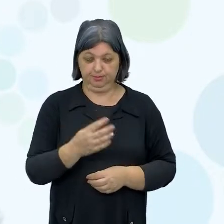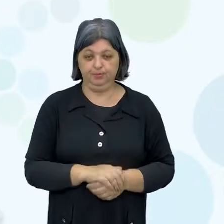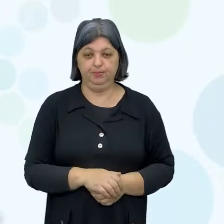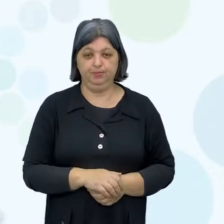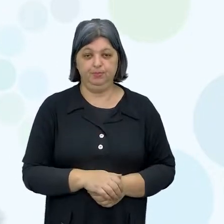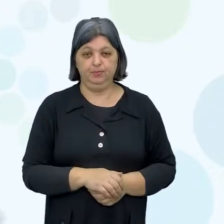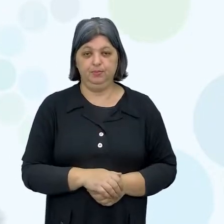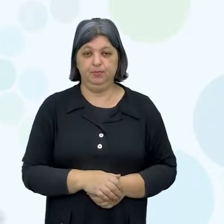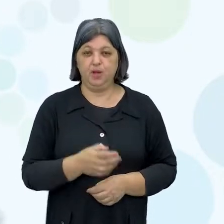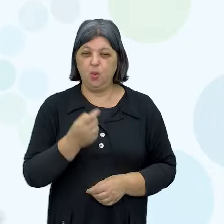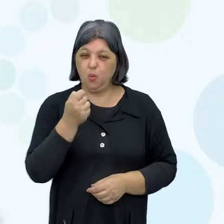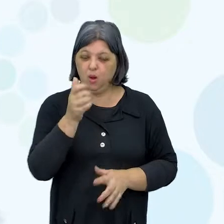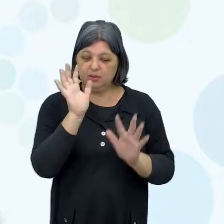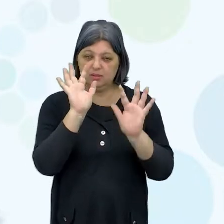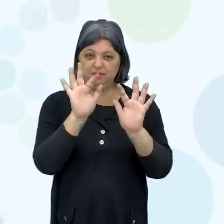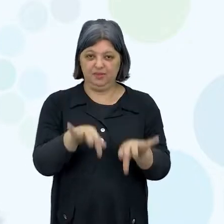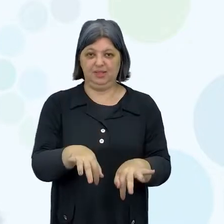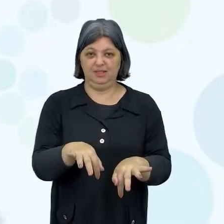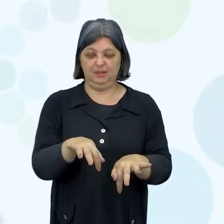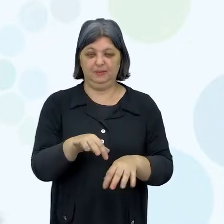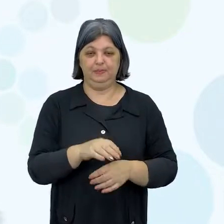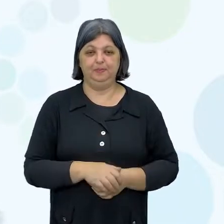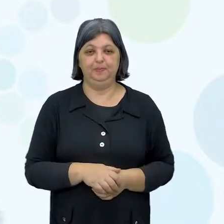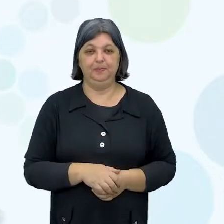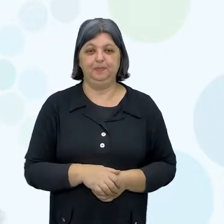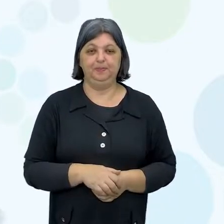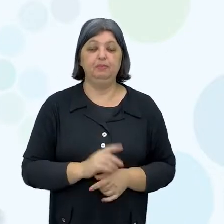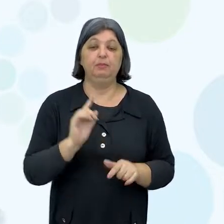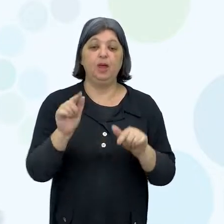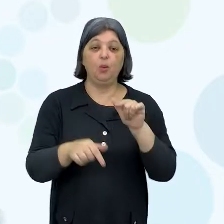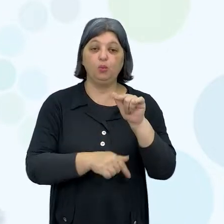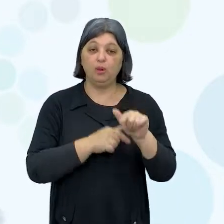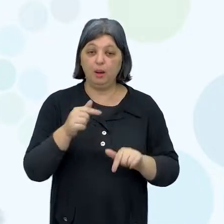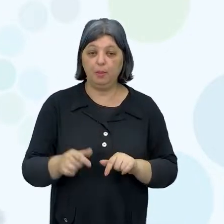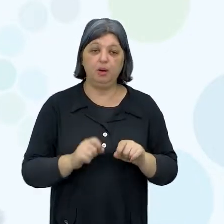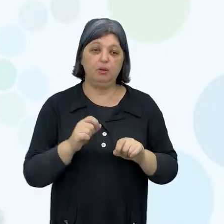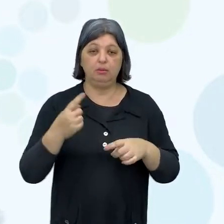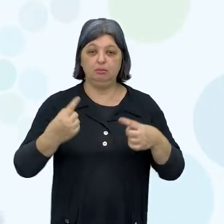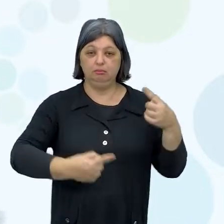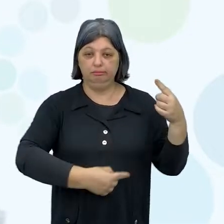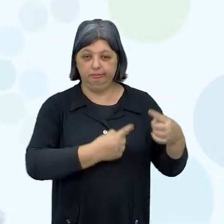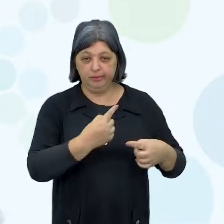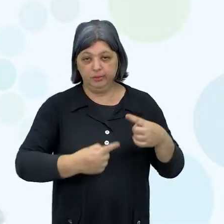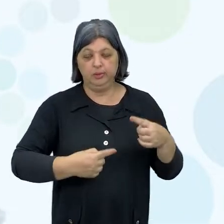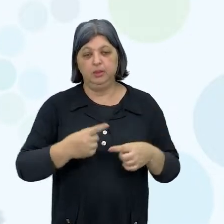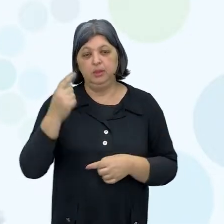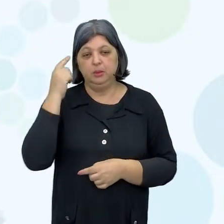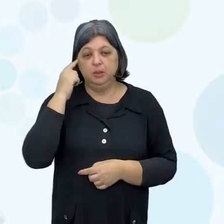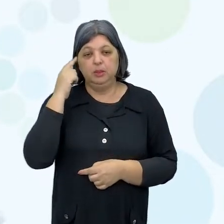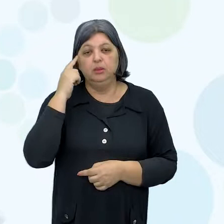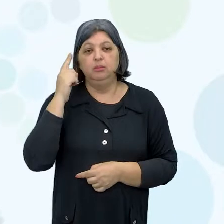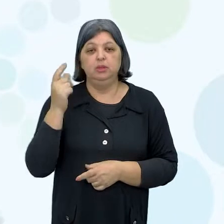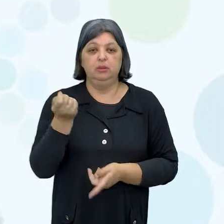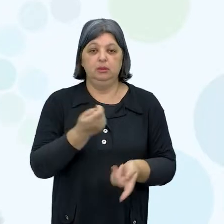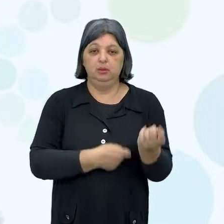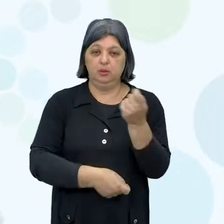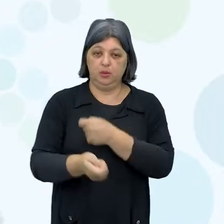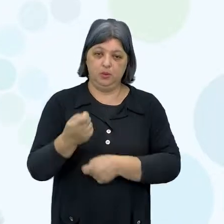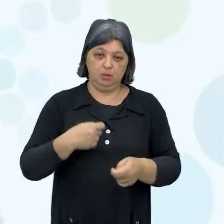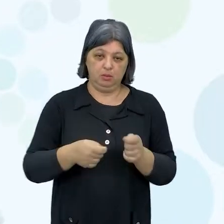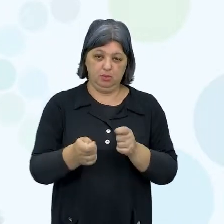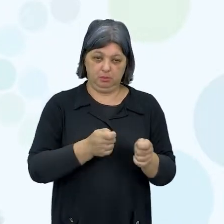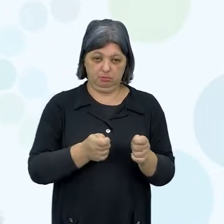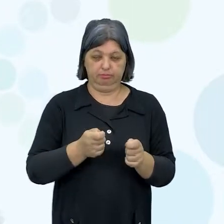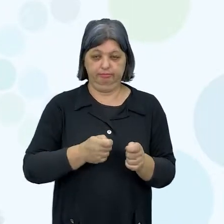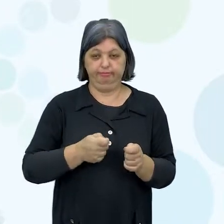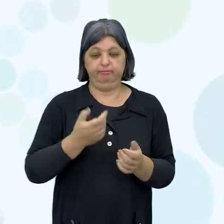de terminarmos esse percurso, é o trabalho Política e Pensamento Econômico. Estamos na aula 3